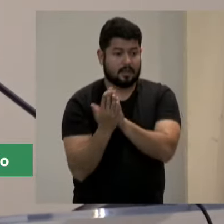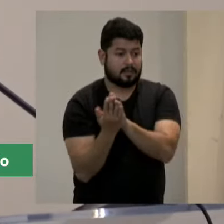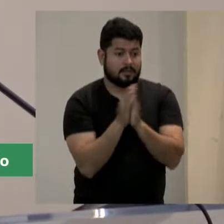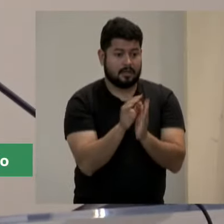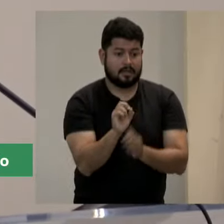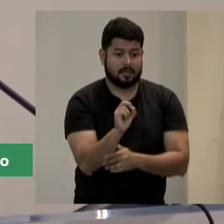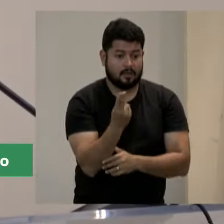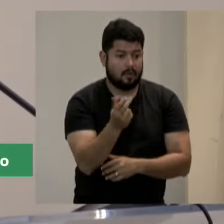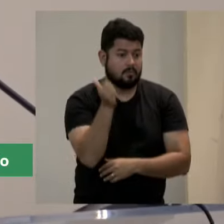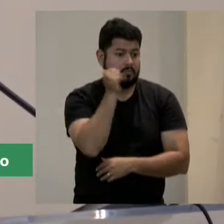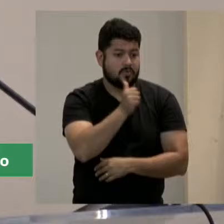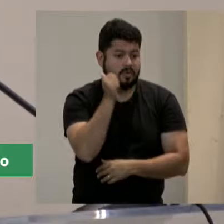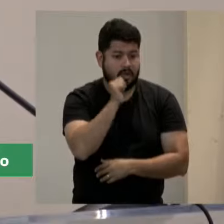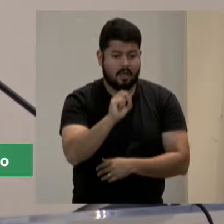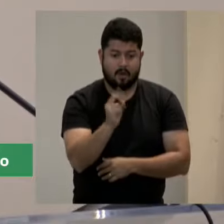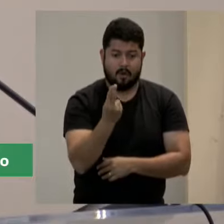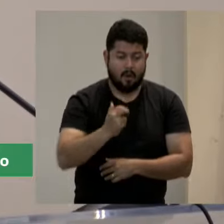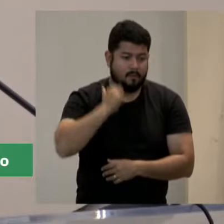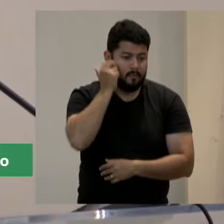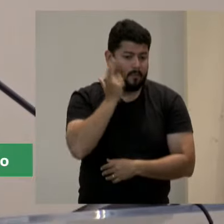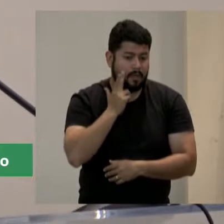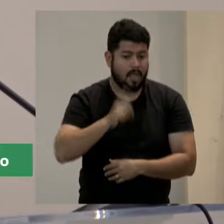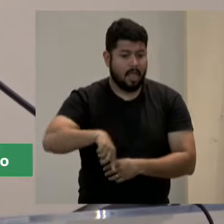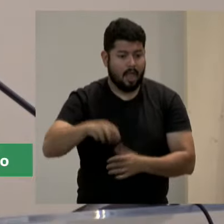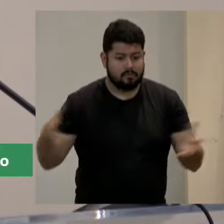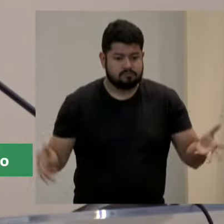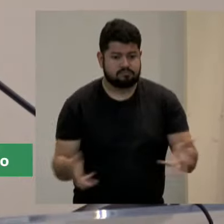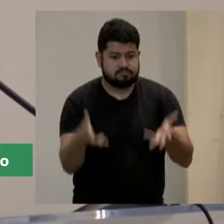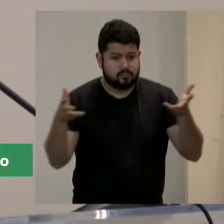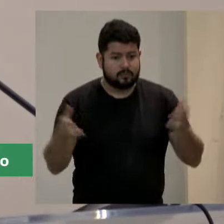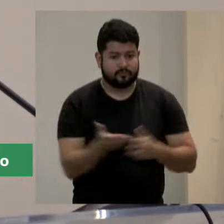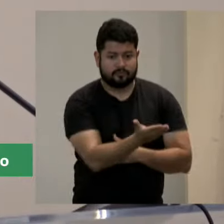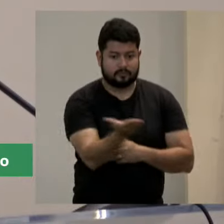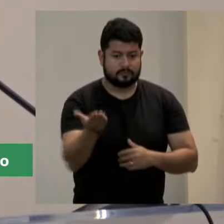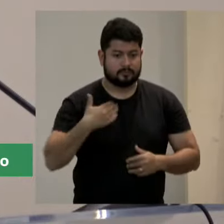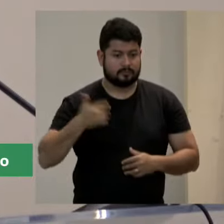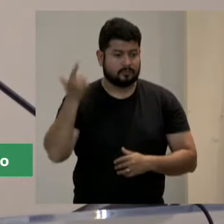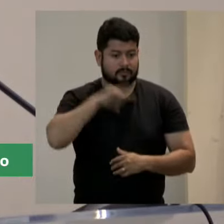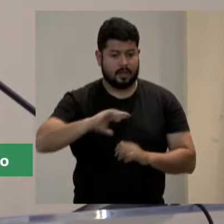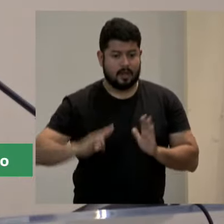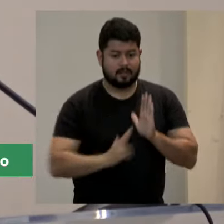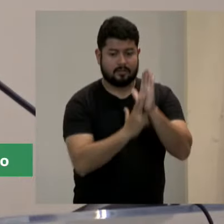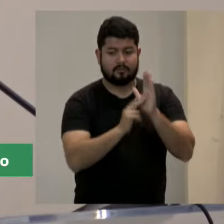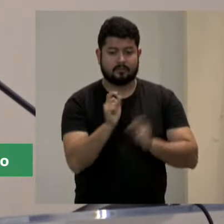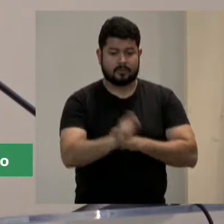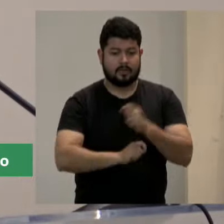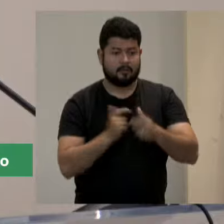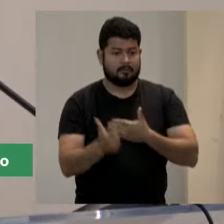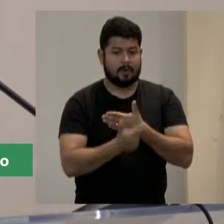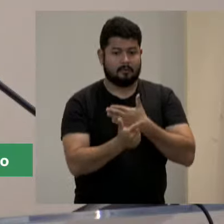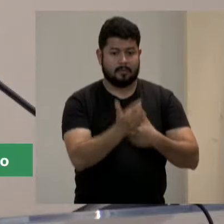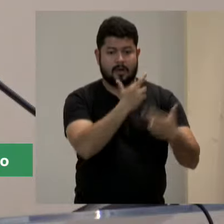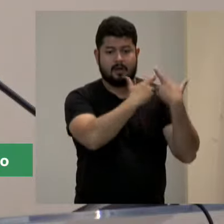cidadão. Então, é uma provocação a vocês para que a gente assuma essa responsabilidade,